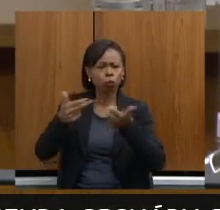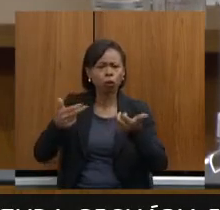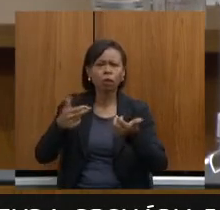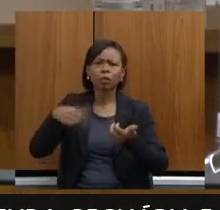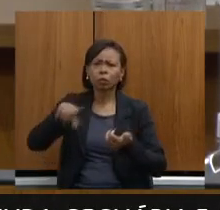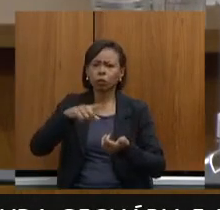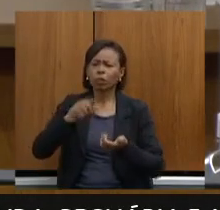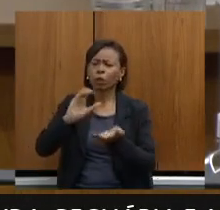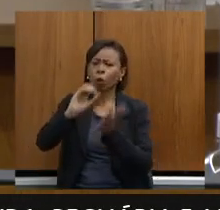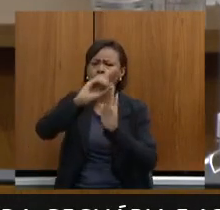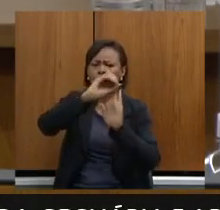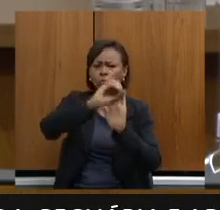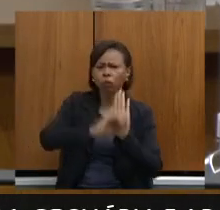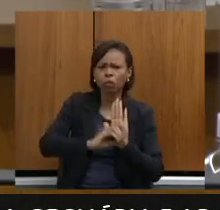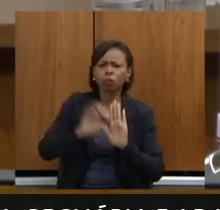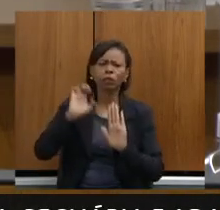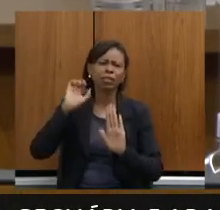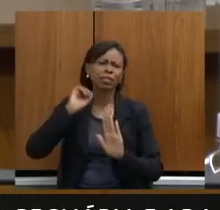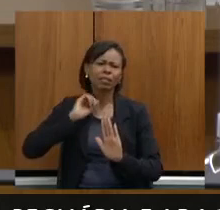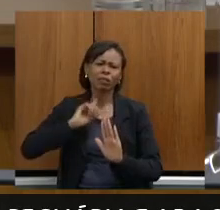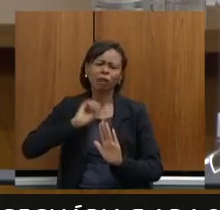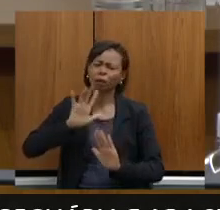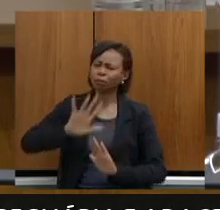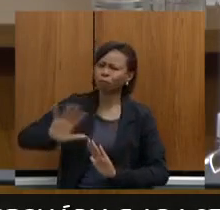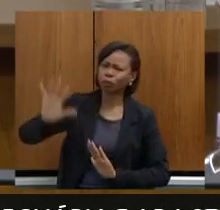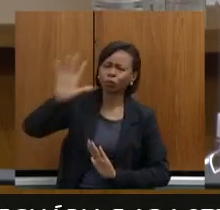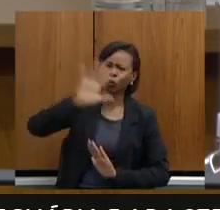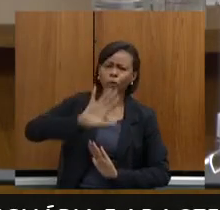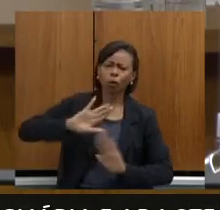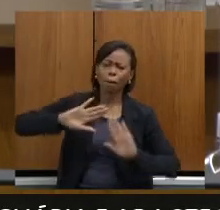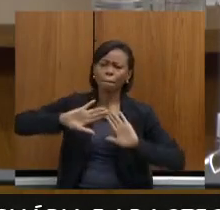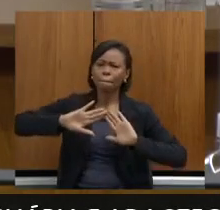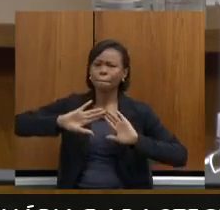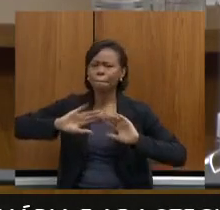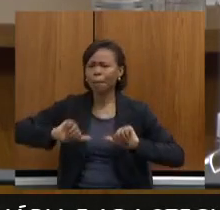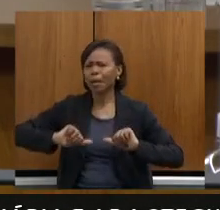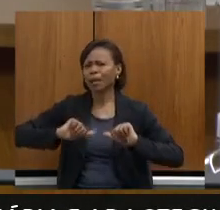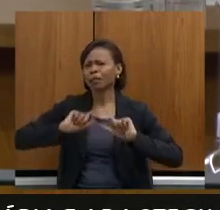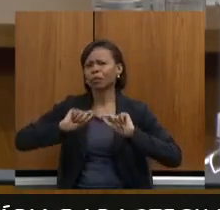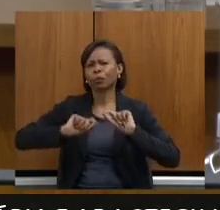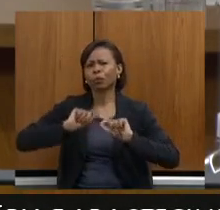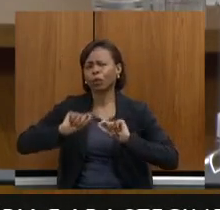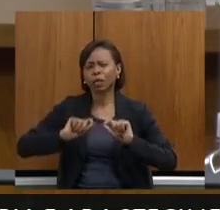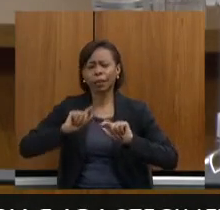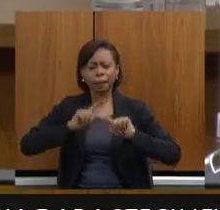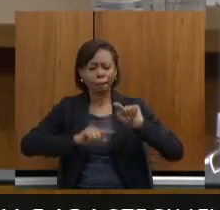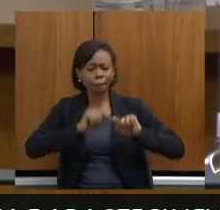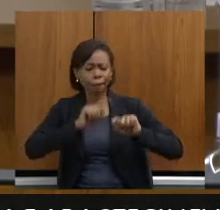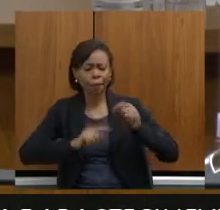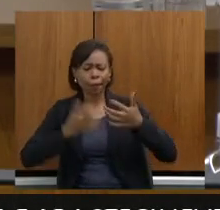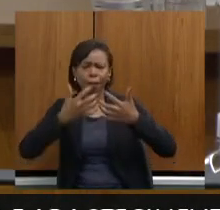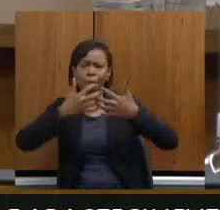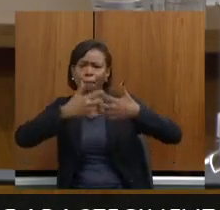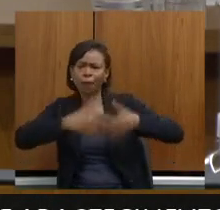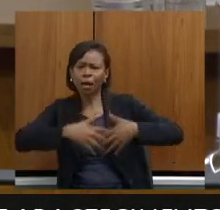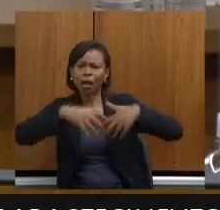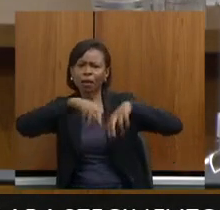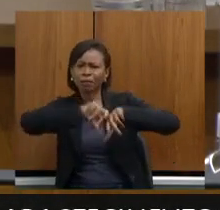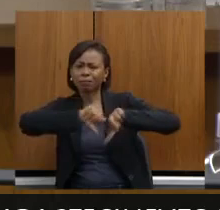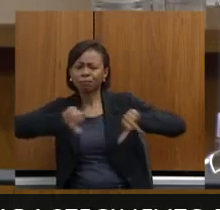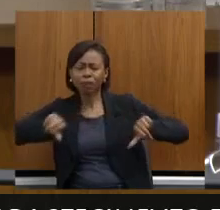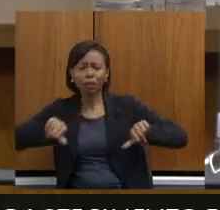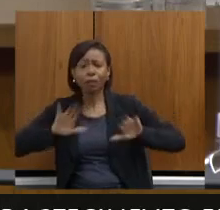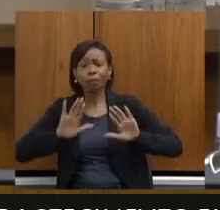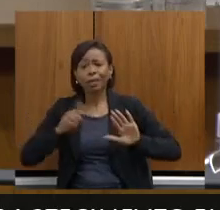Estado inteiro dos municípios que me pedem trator que me pedem grade aradora que pedem pequenos equipamentos e eu não tem